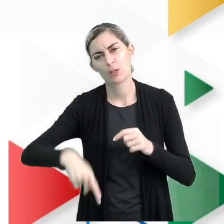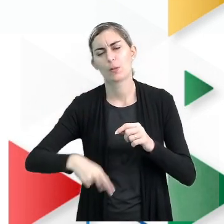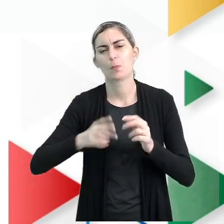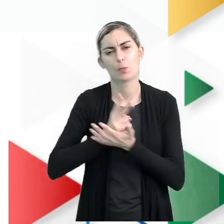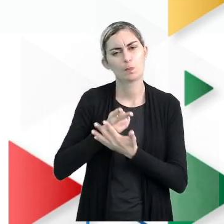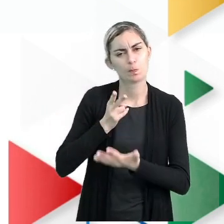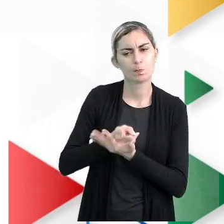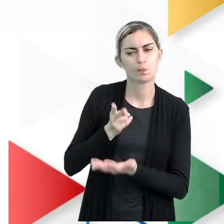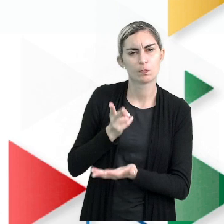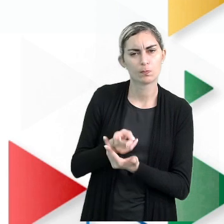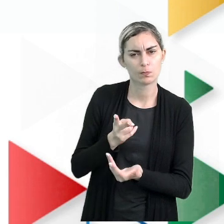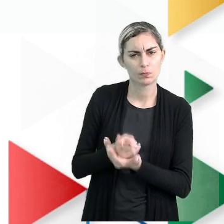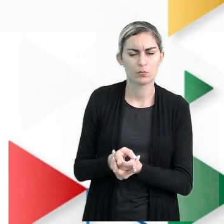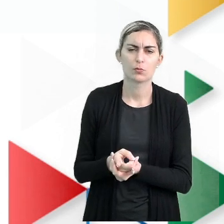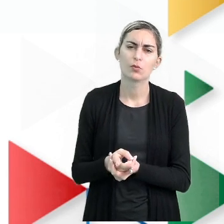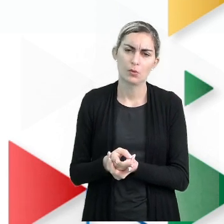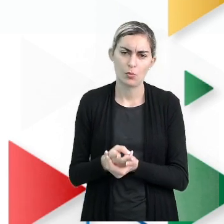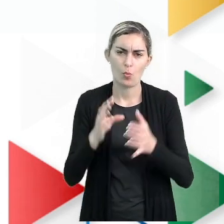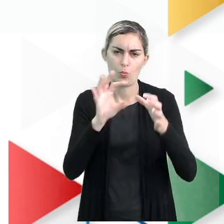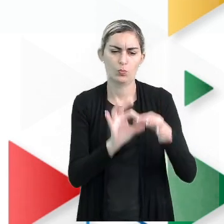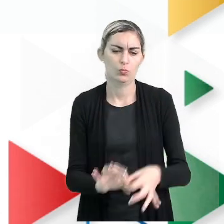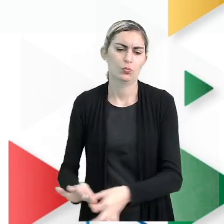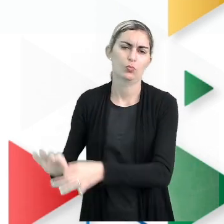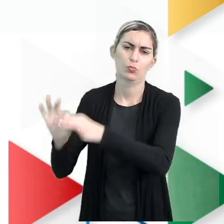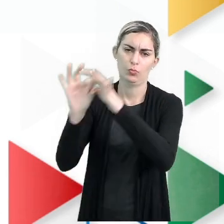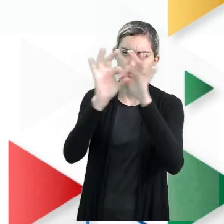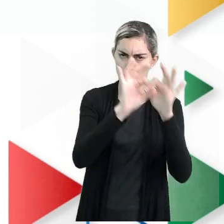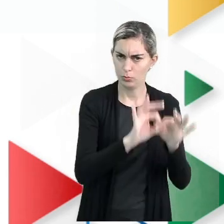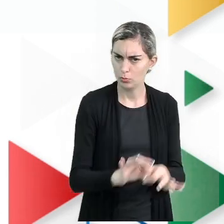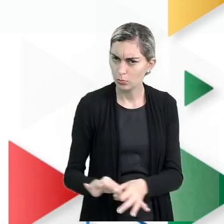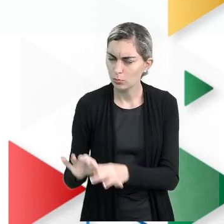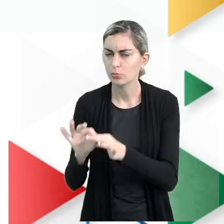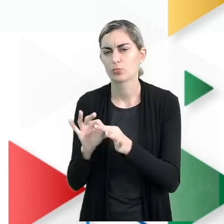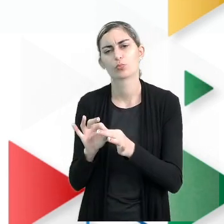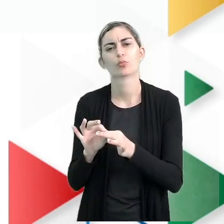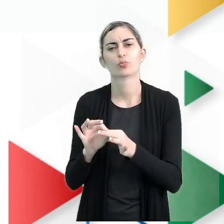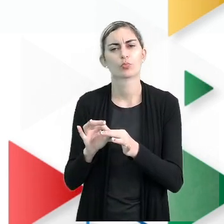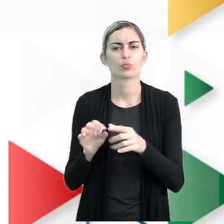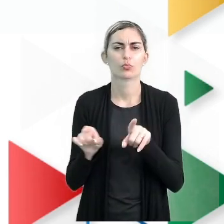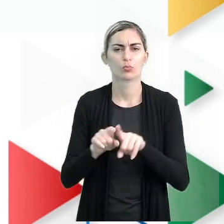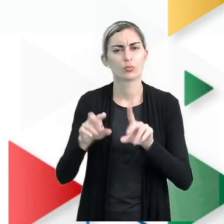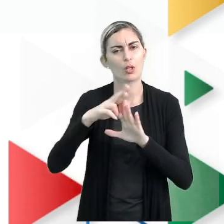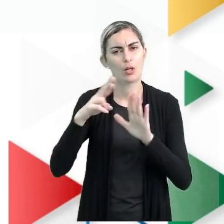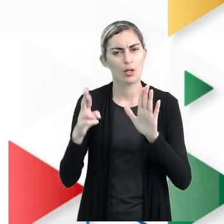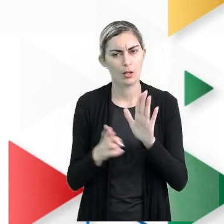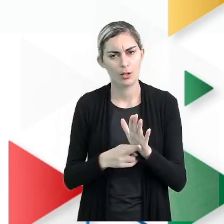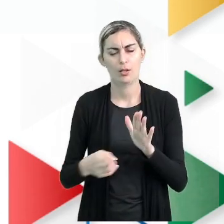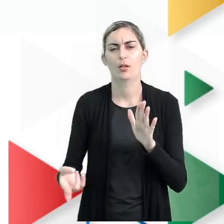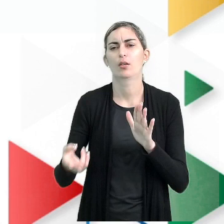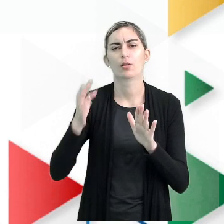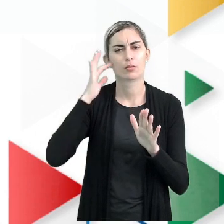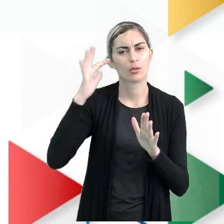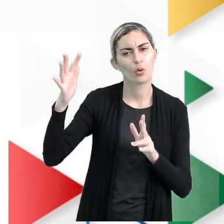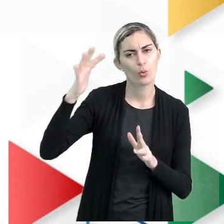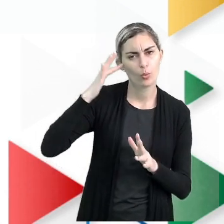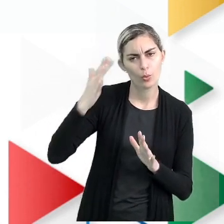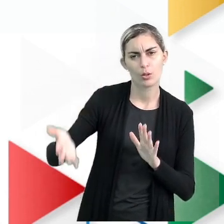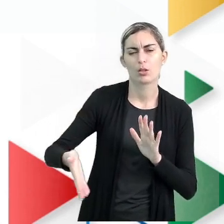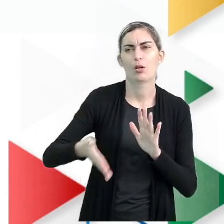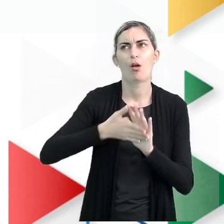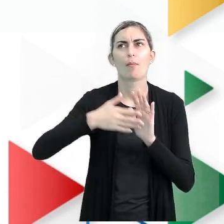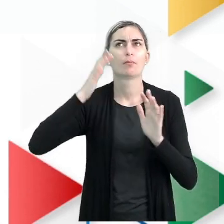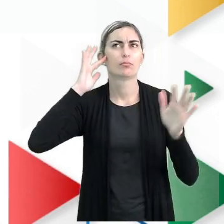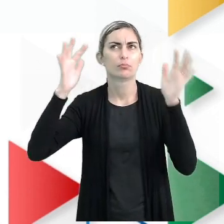com aquilo que é universal. Tá? Está envolvido com regra, com teoria, com